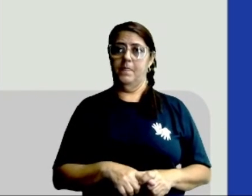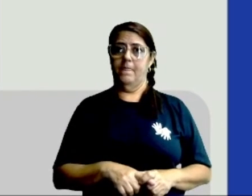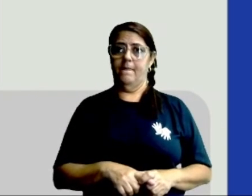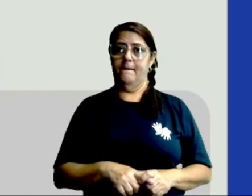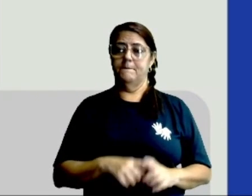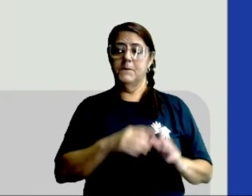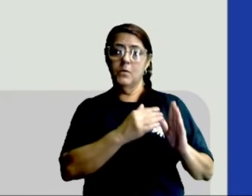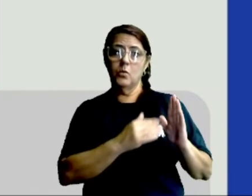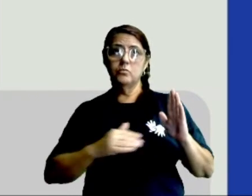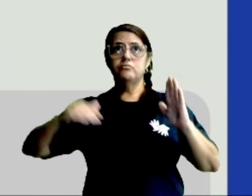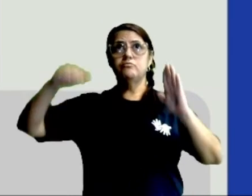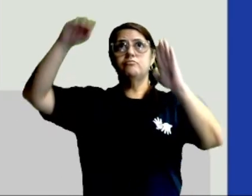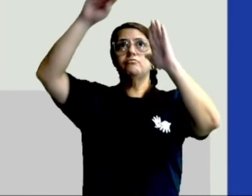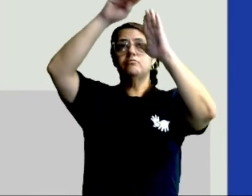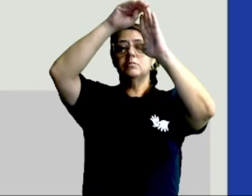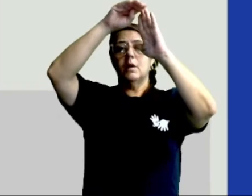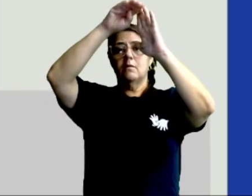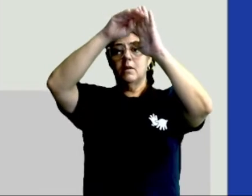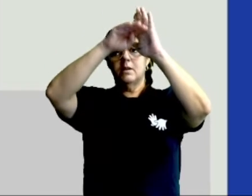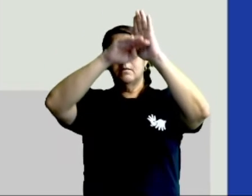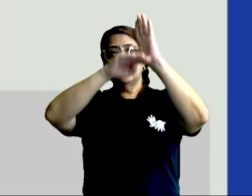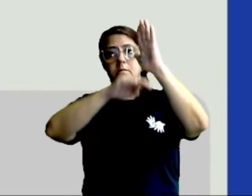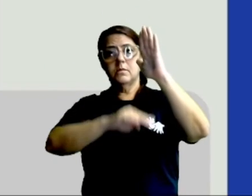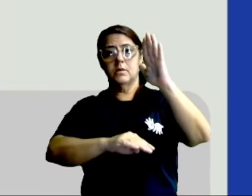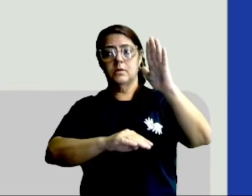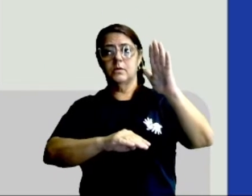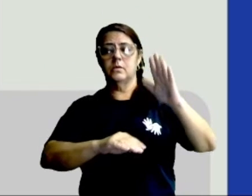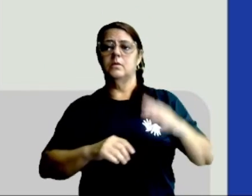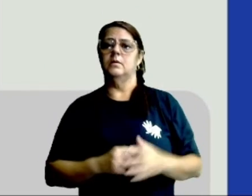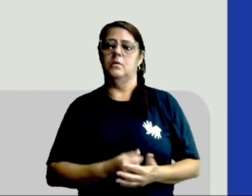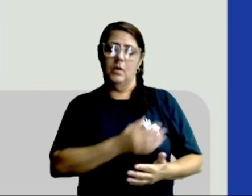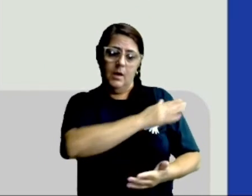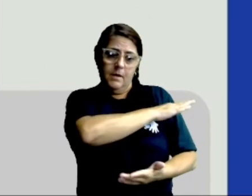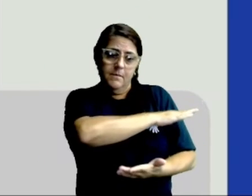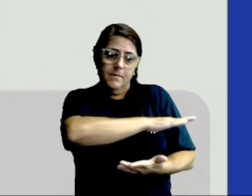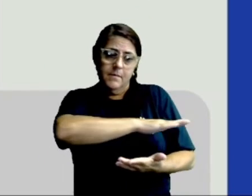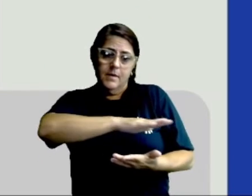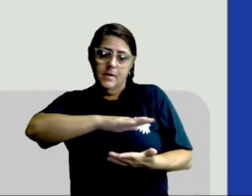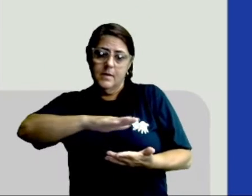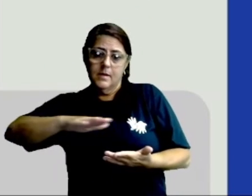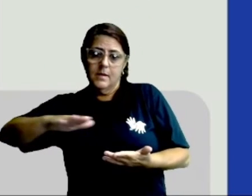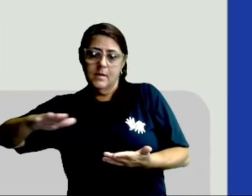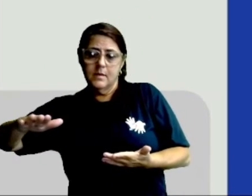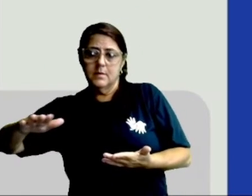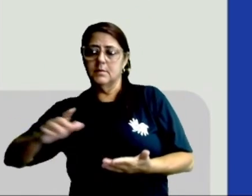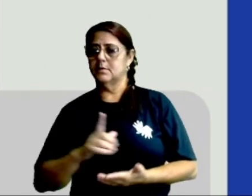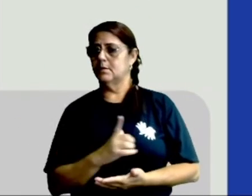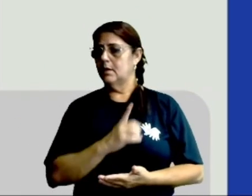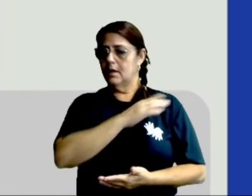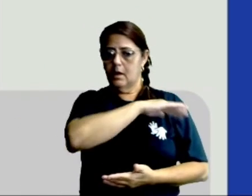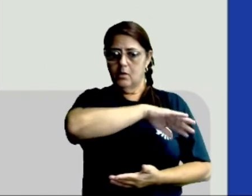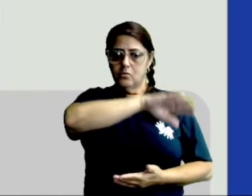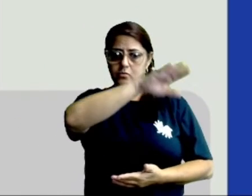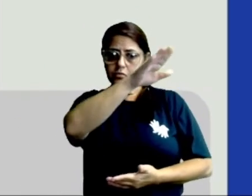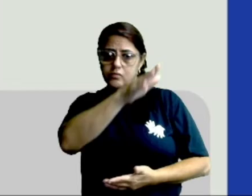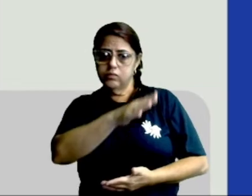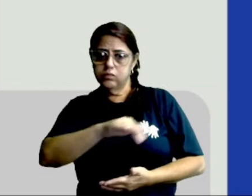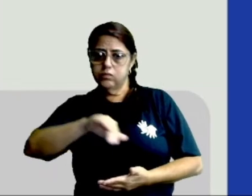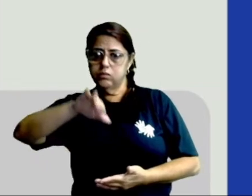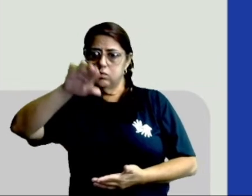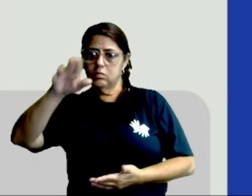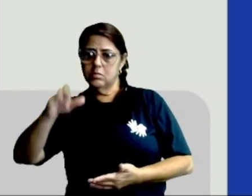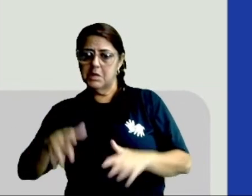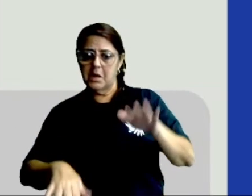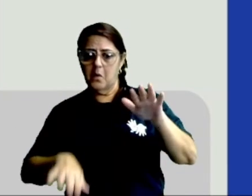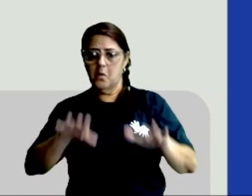da altitude, né? Vão ter planaltos e depois encontrando grandes planícies, e alguns